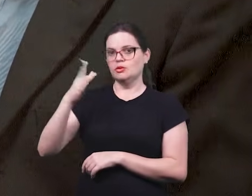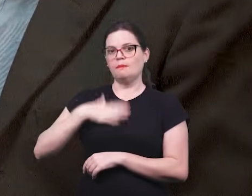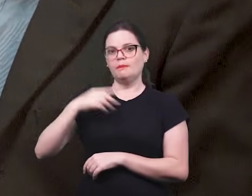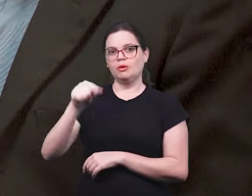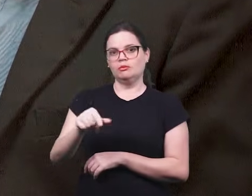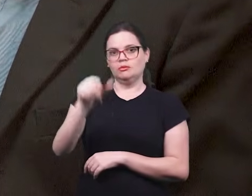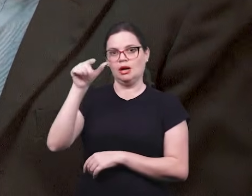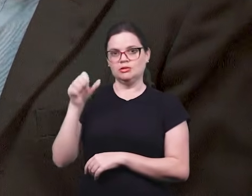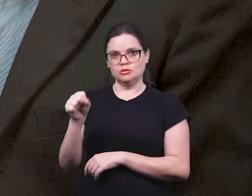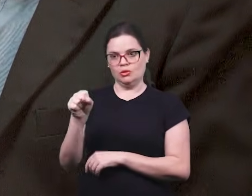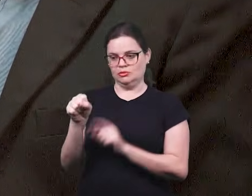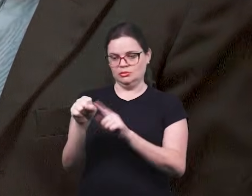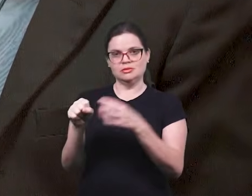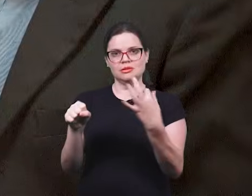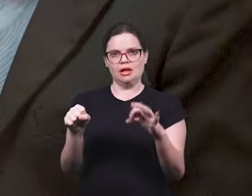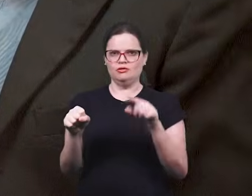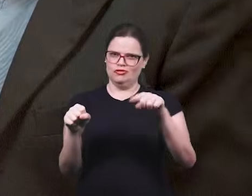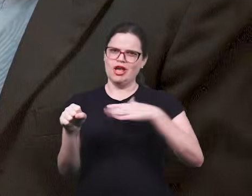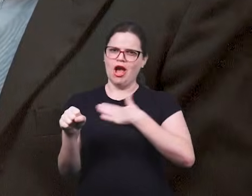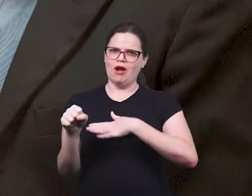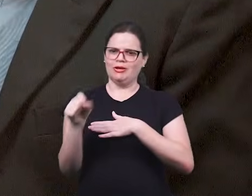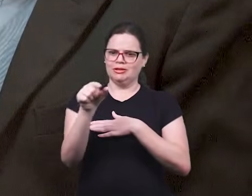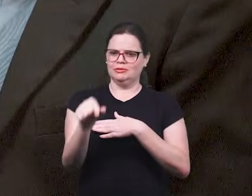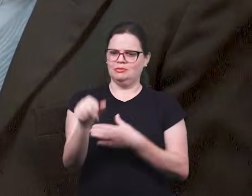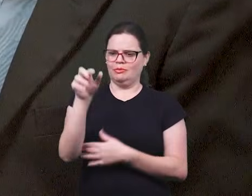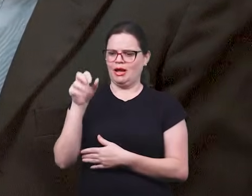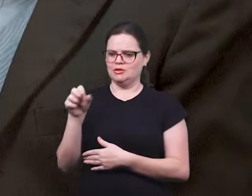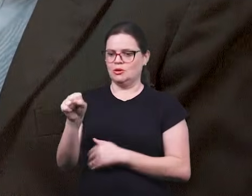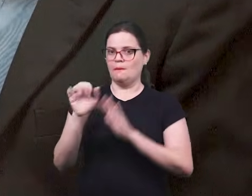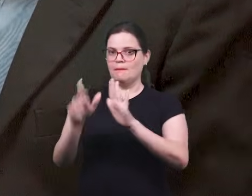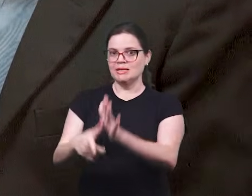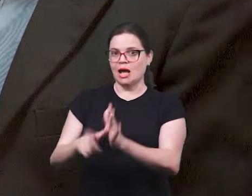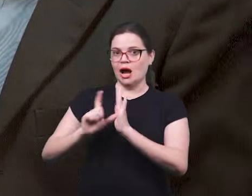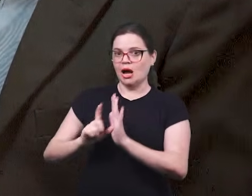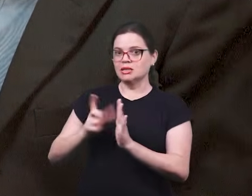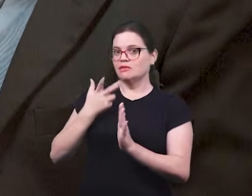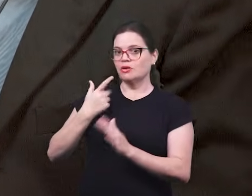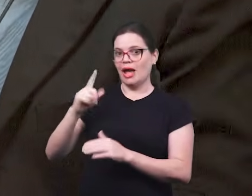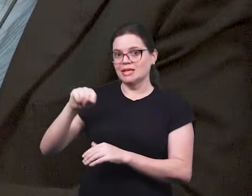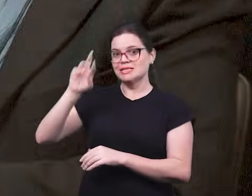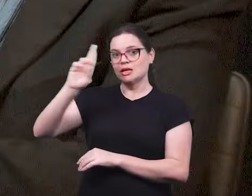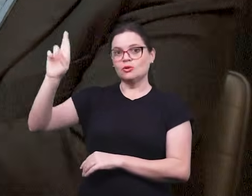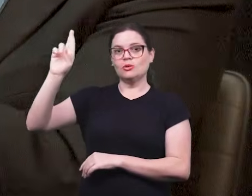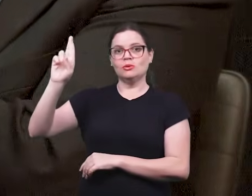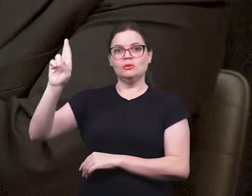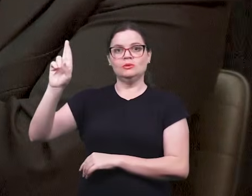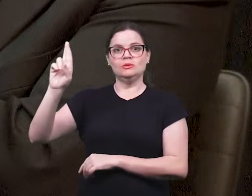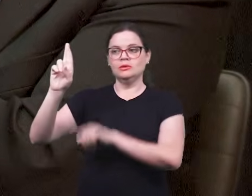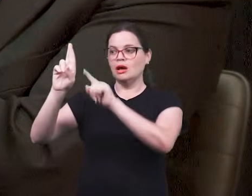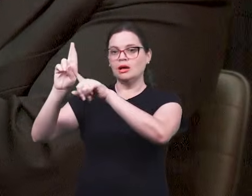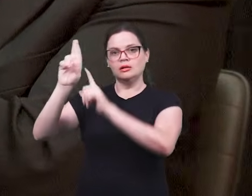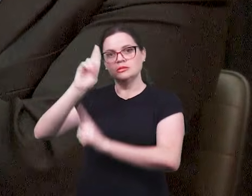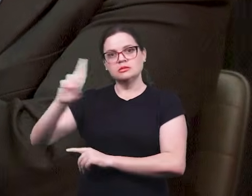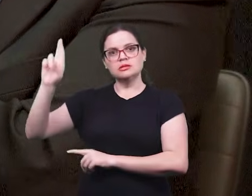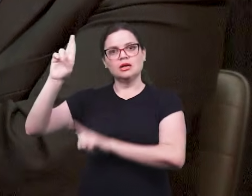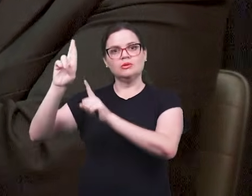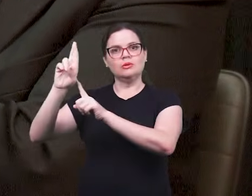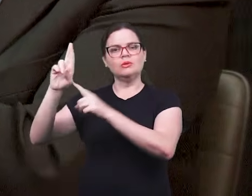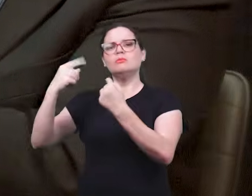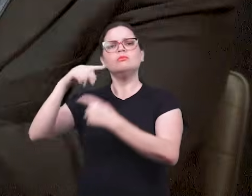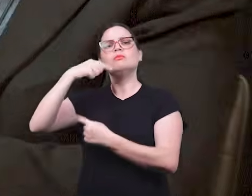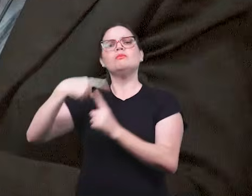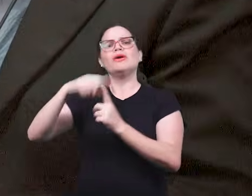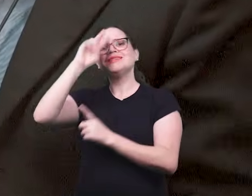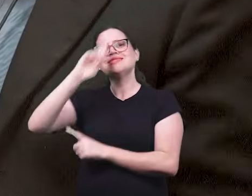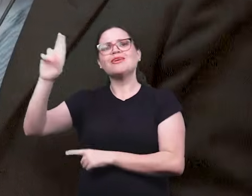mundo gosta do pastor. Mas antes de ser pastor, ele diz que ele é o Senhor. E ele é o que guia, ele é o que